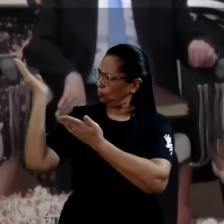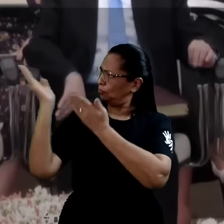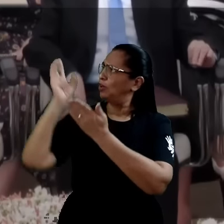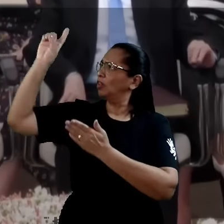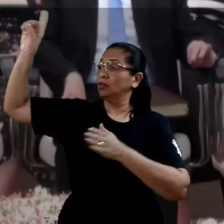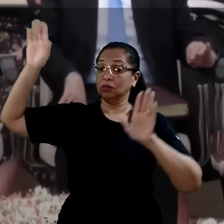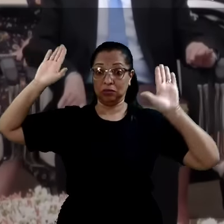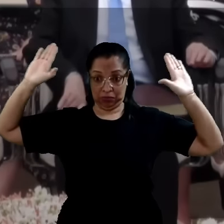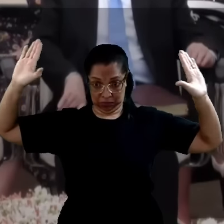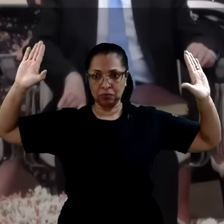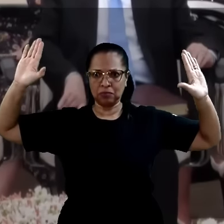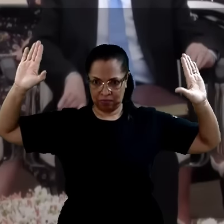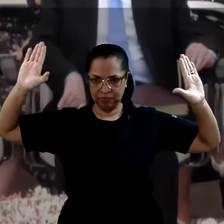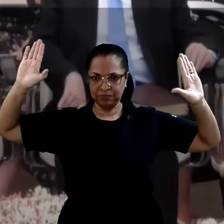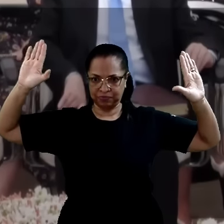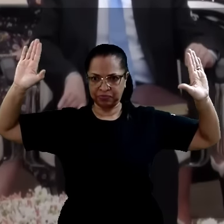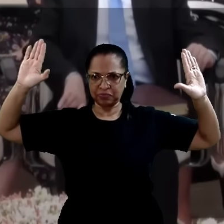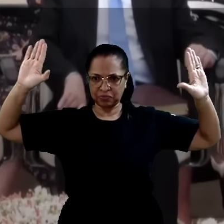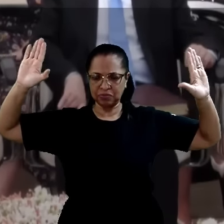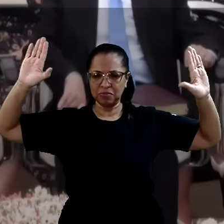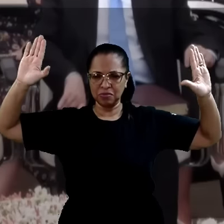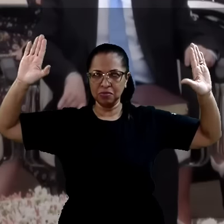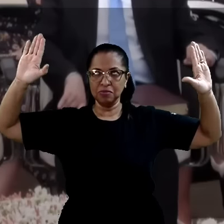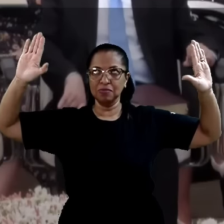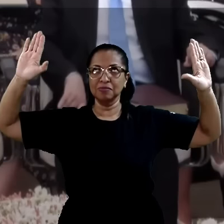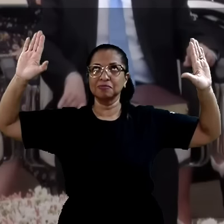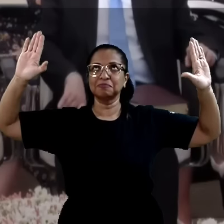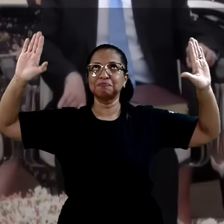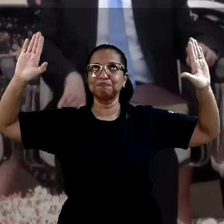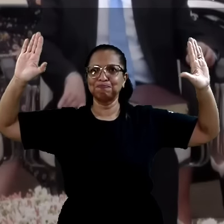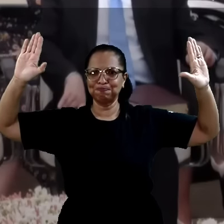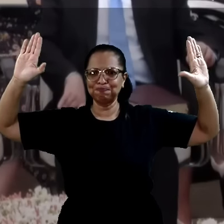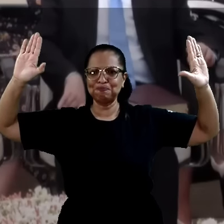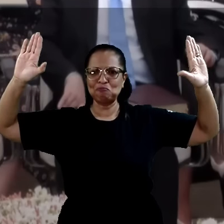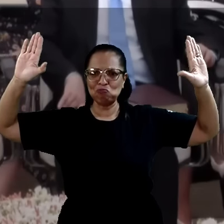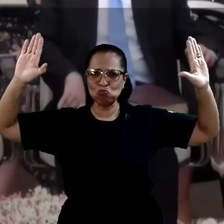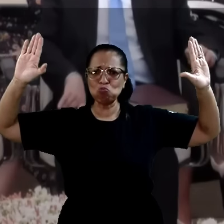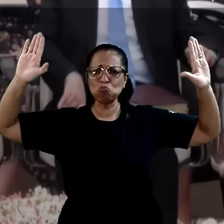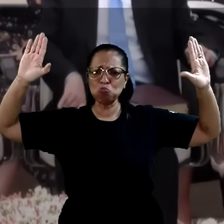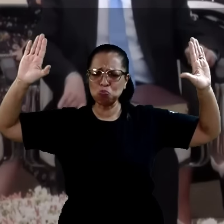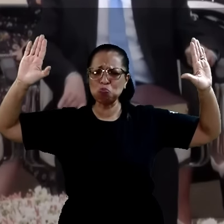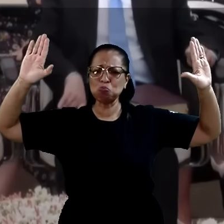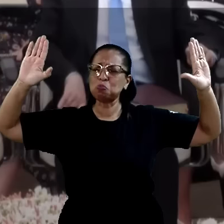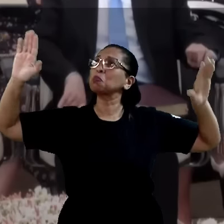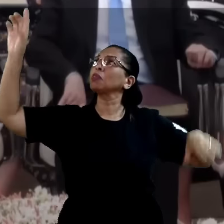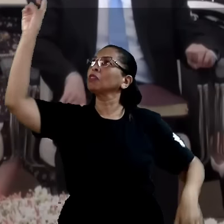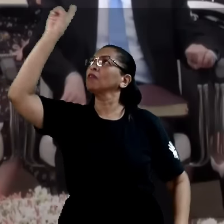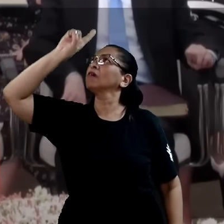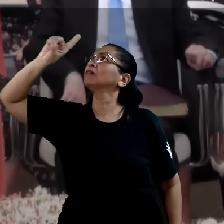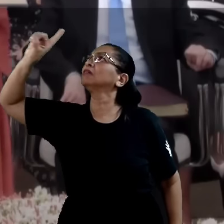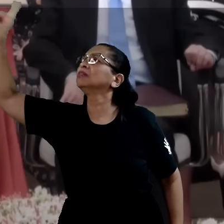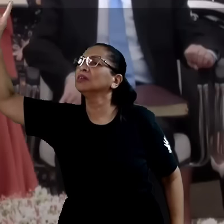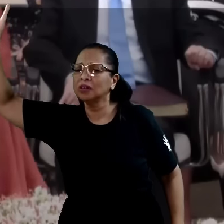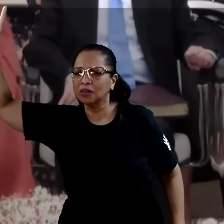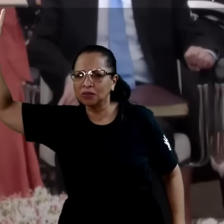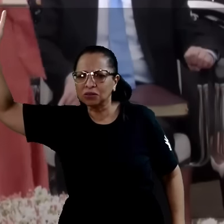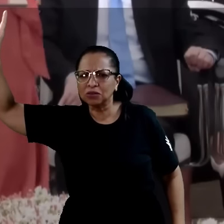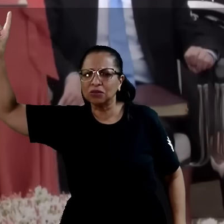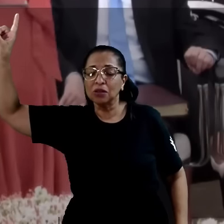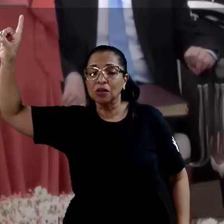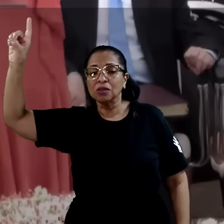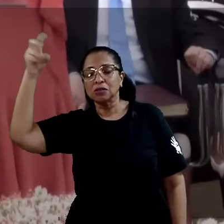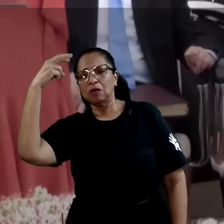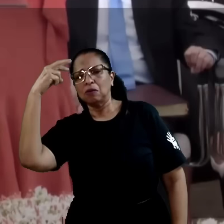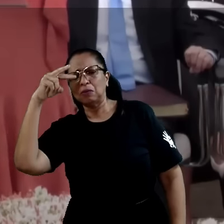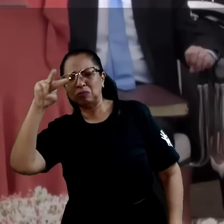você está de mão erguida o senhor está repreendendo perturbação em filhos seja